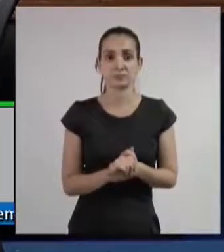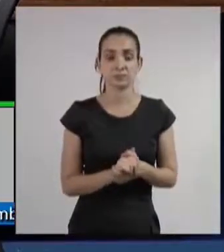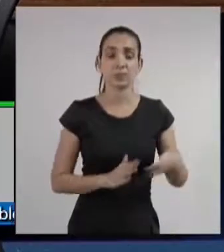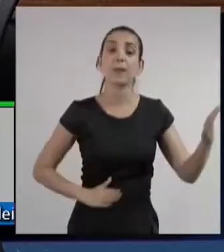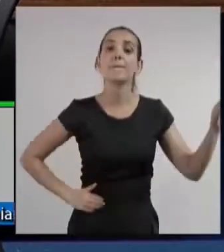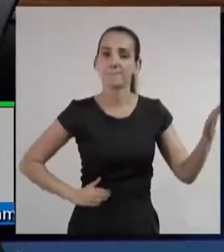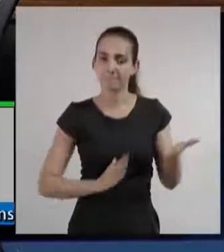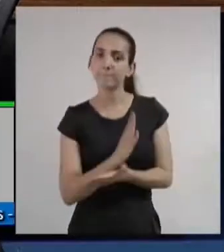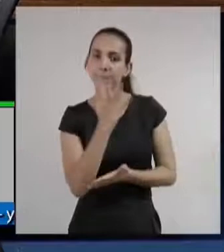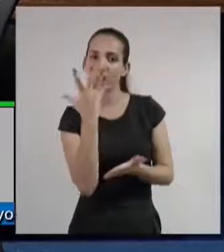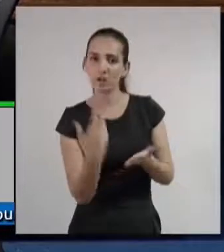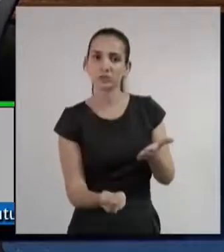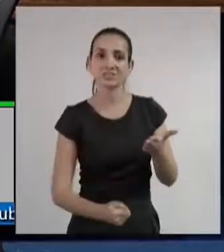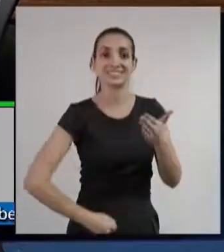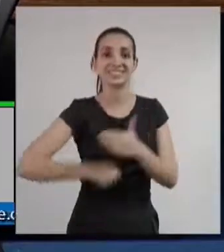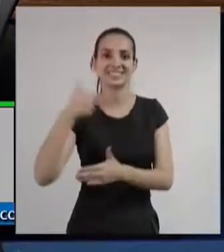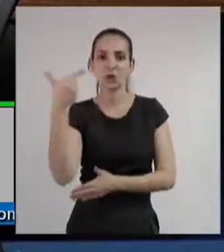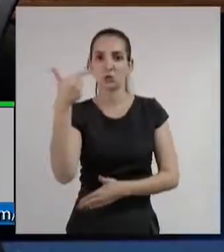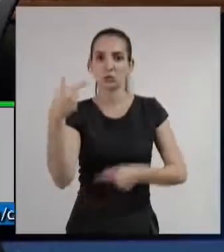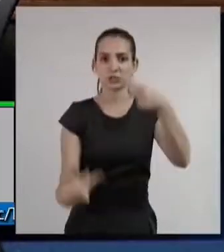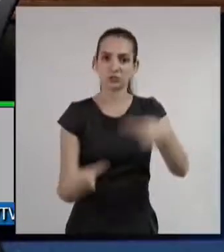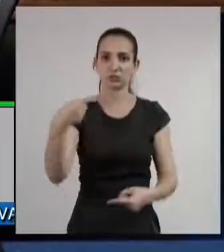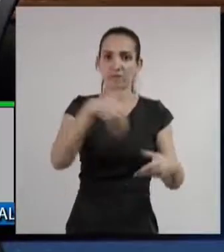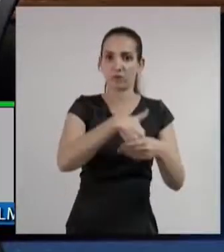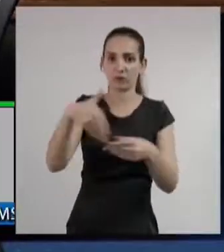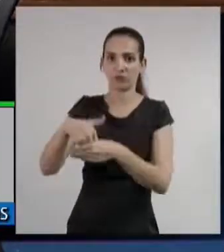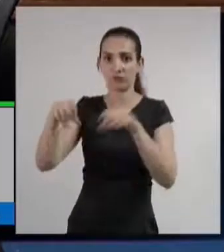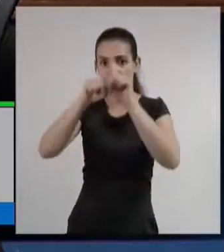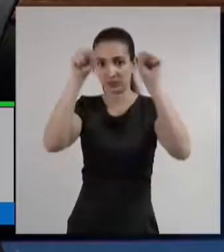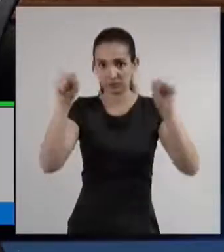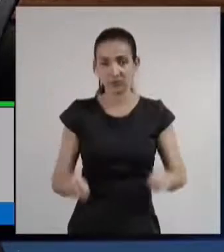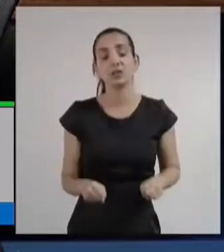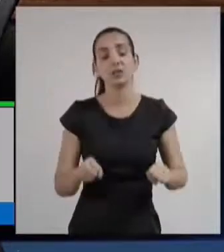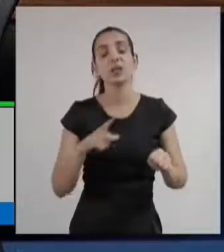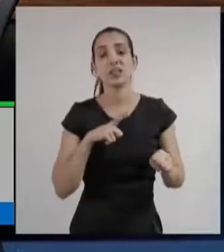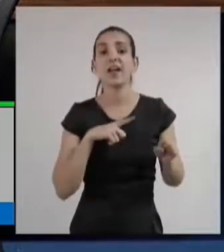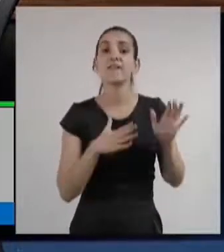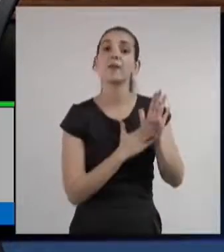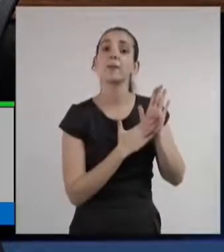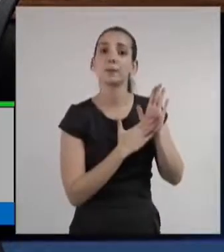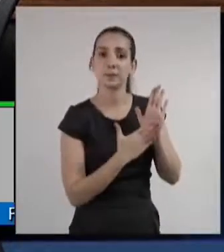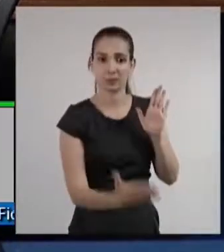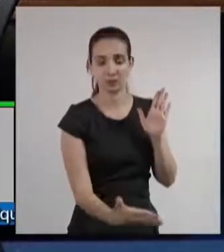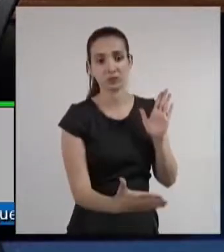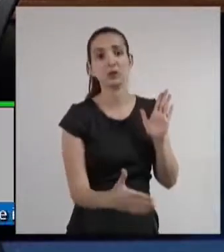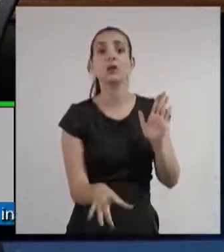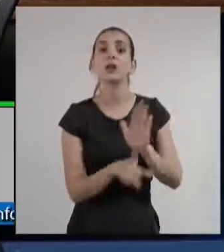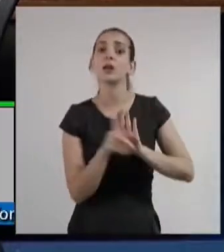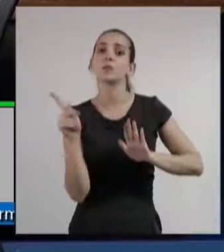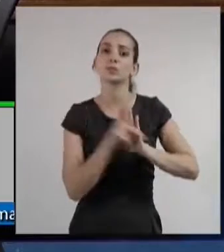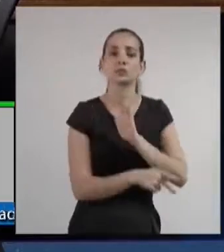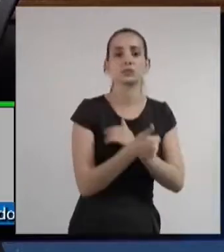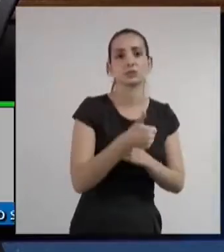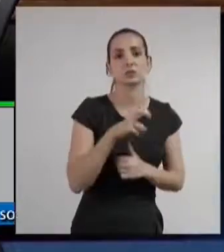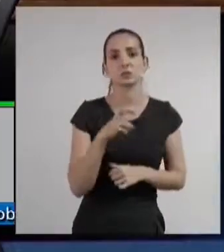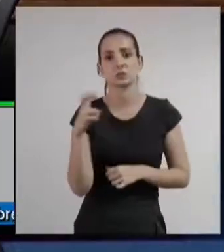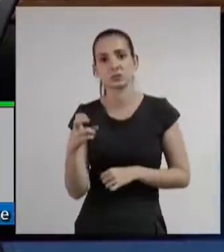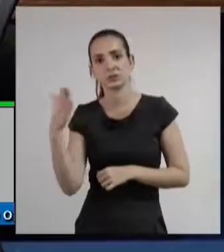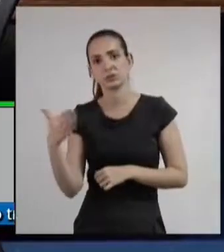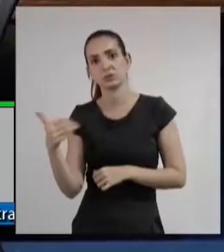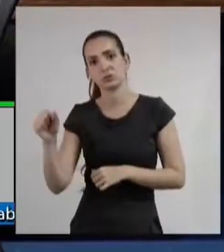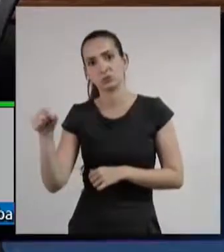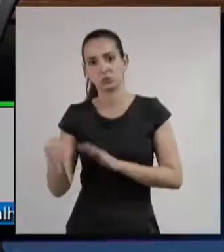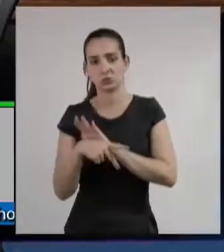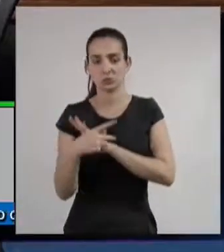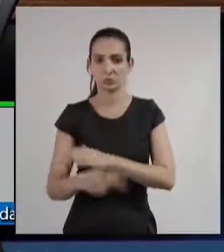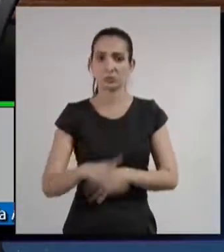Foram aprovadas em segunda discussão e votação eletrônica as seguintes proposições. Projeto de lei 155, 2018,